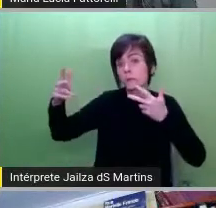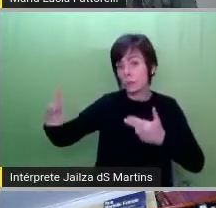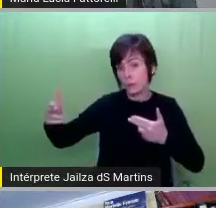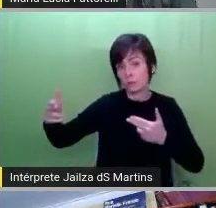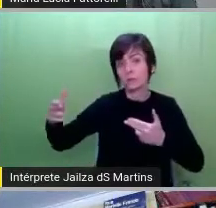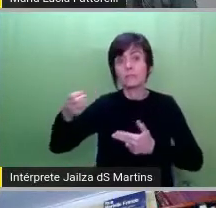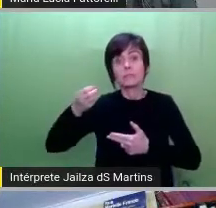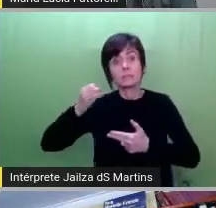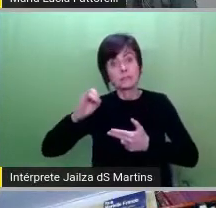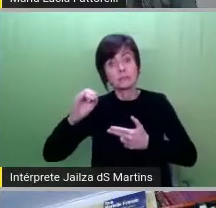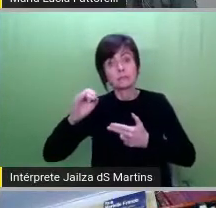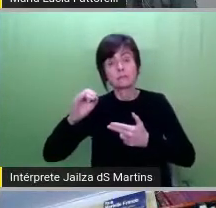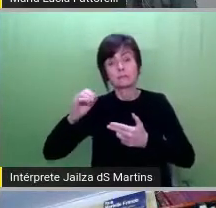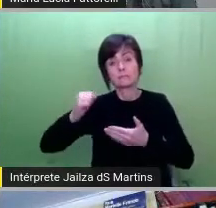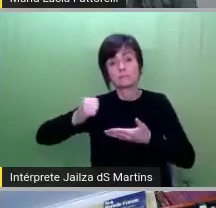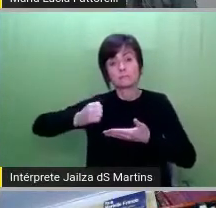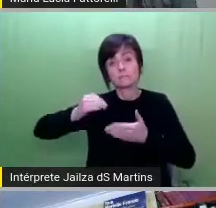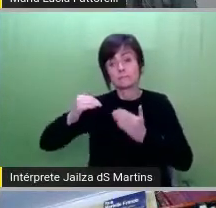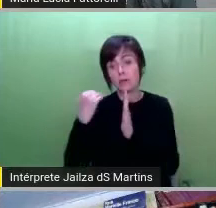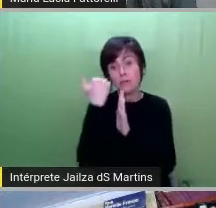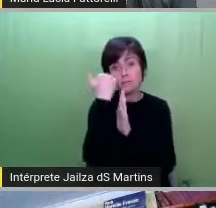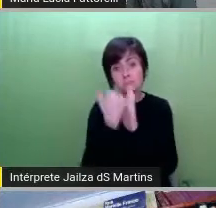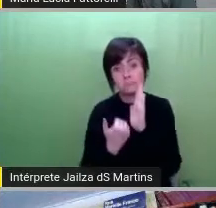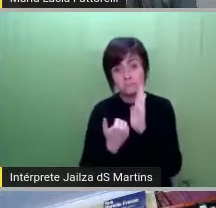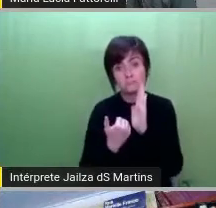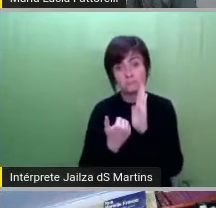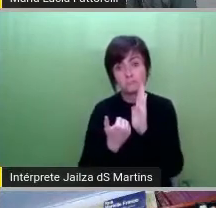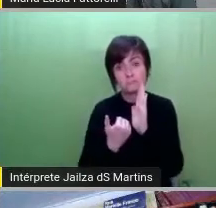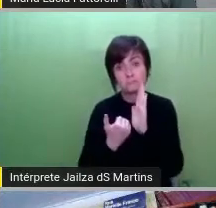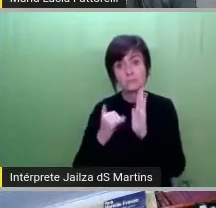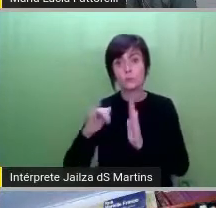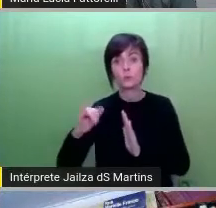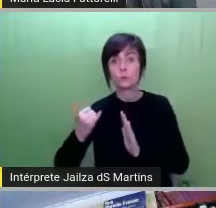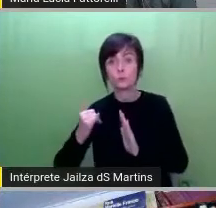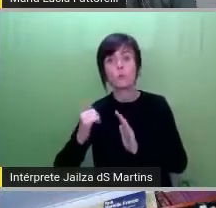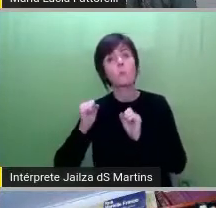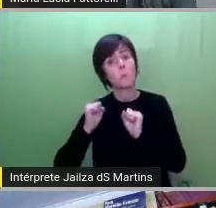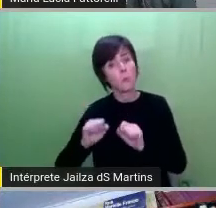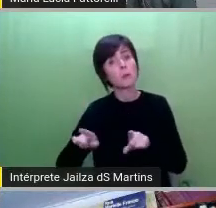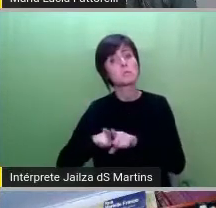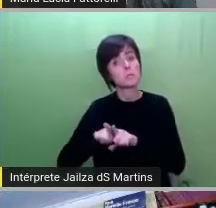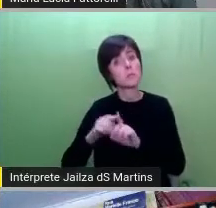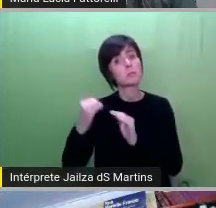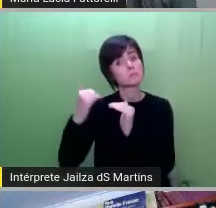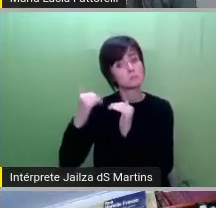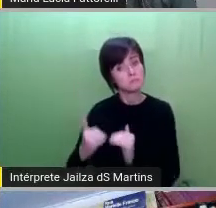a taxa futura de inflação vai cair, a taxa de juros pode ser diminuída.